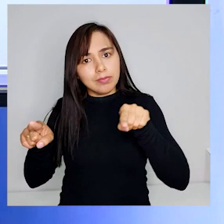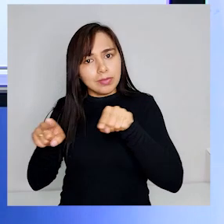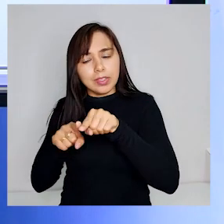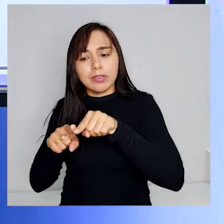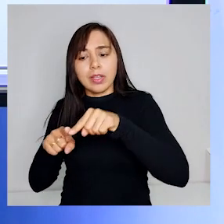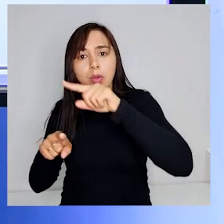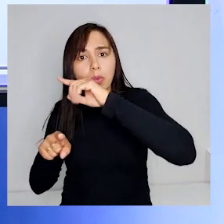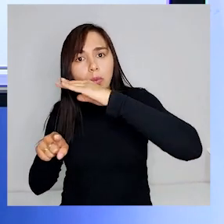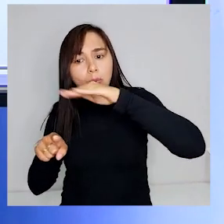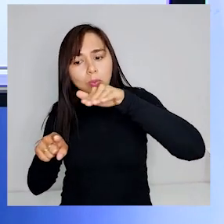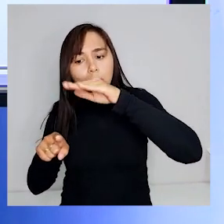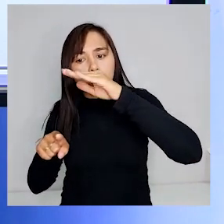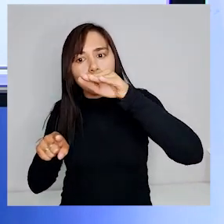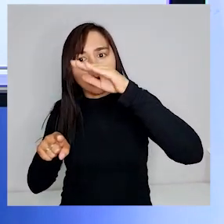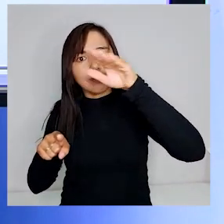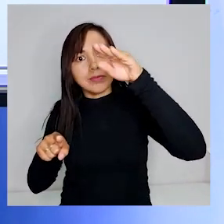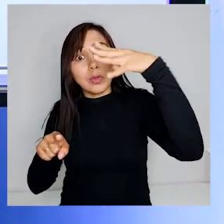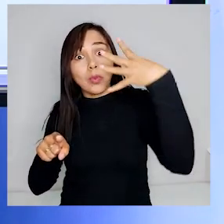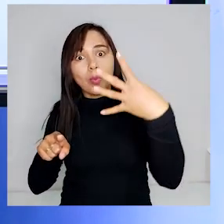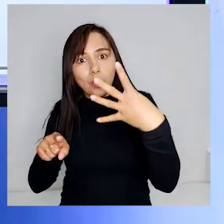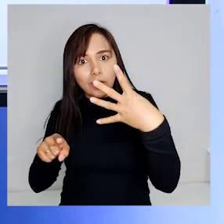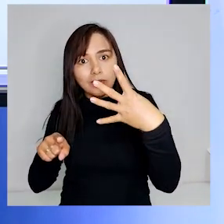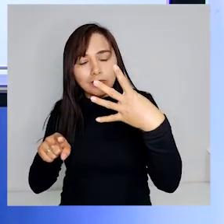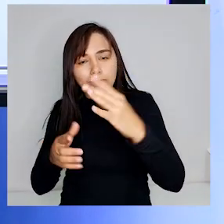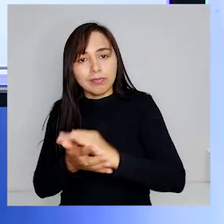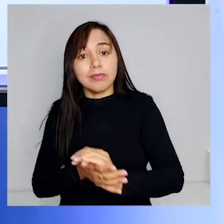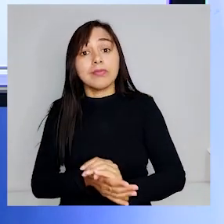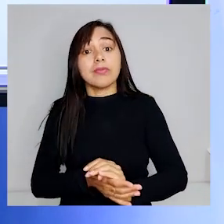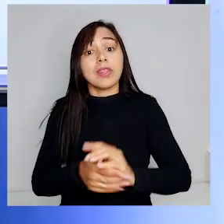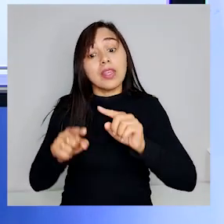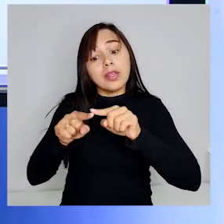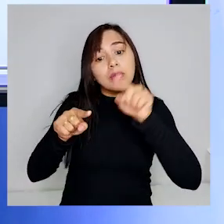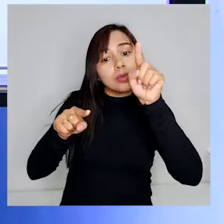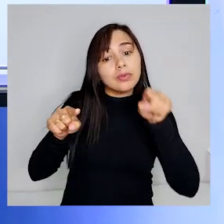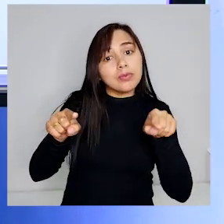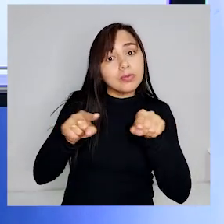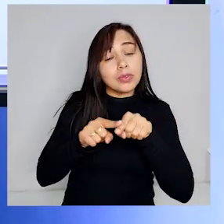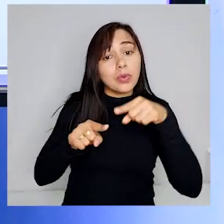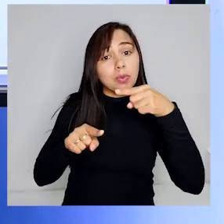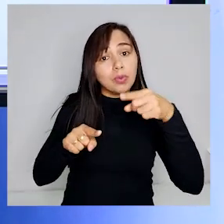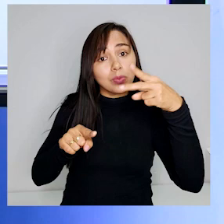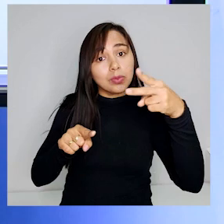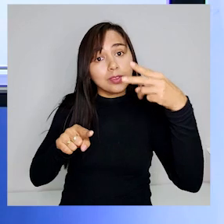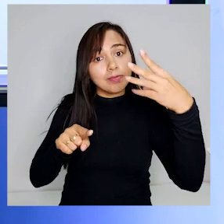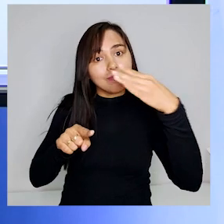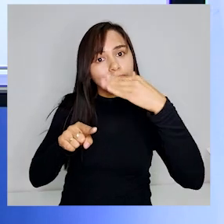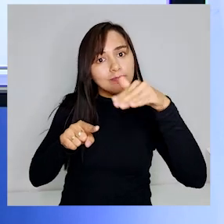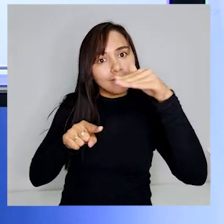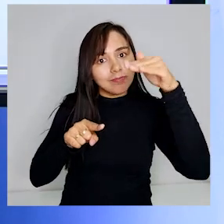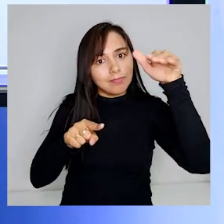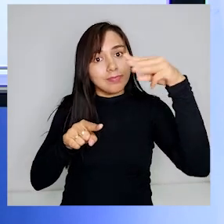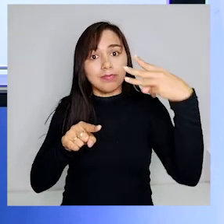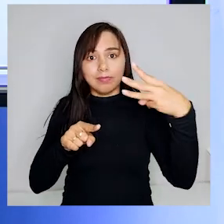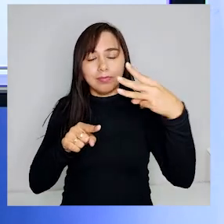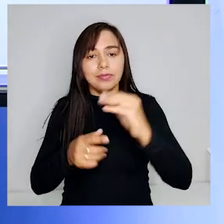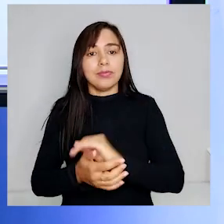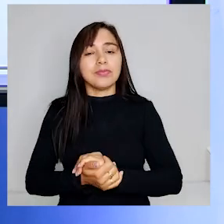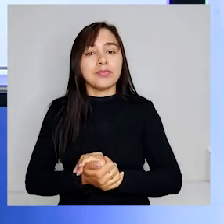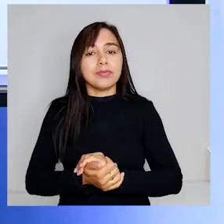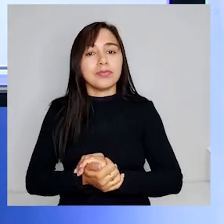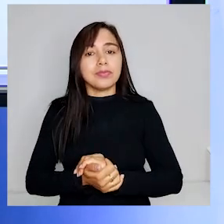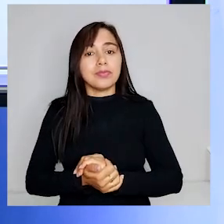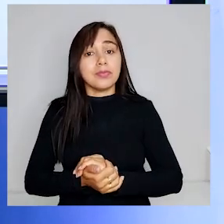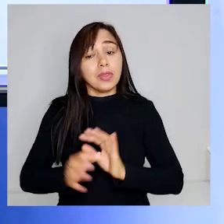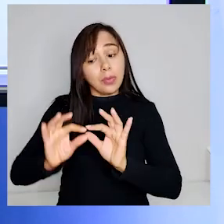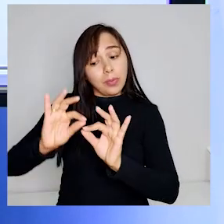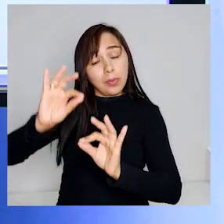Então, eu vou saber o quê? Que a altura aqui ela vai ser cortada de 4, que seria o maior, para